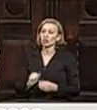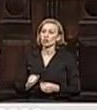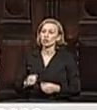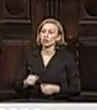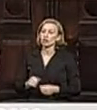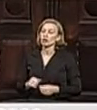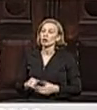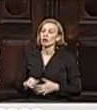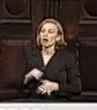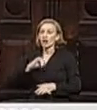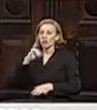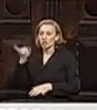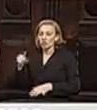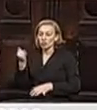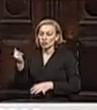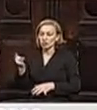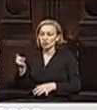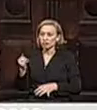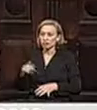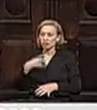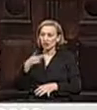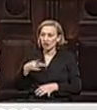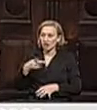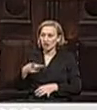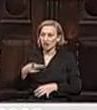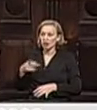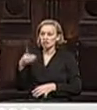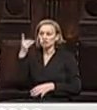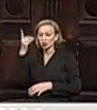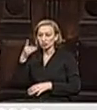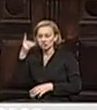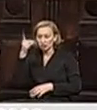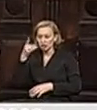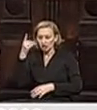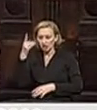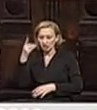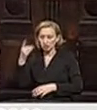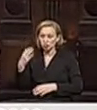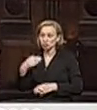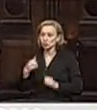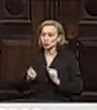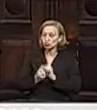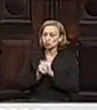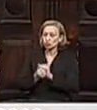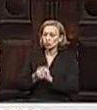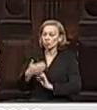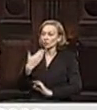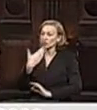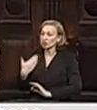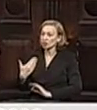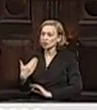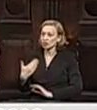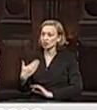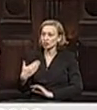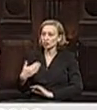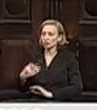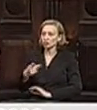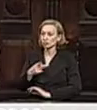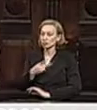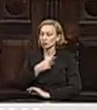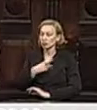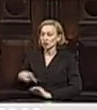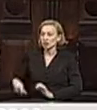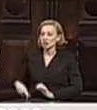para agradecer ao líder de governo, deputado Edson Albertassi, junto a um pedido do presidente Pisciani, que mesmo eu